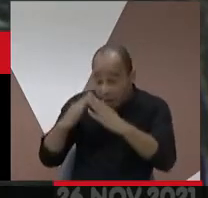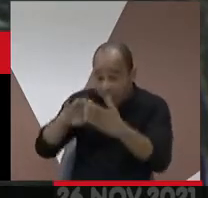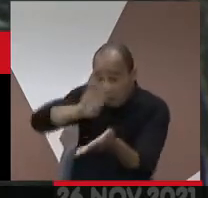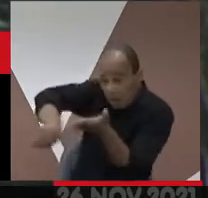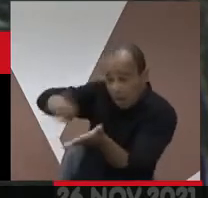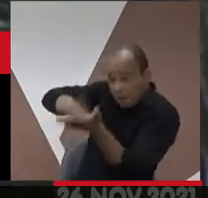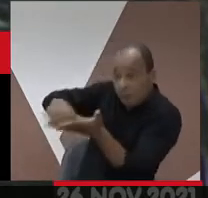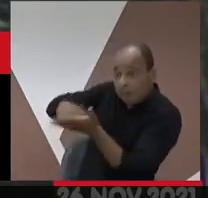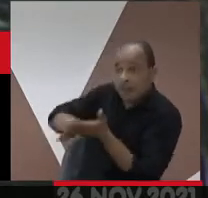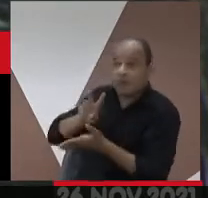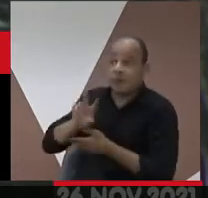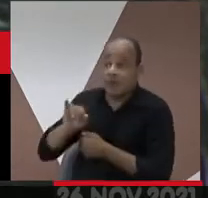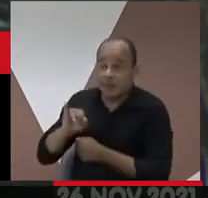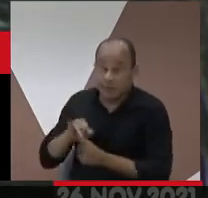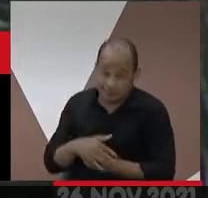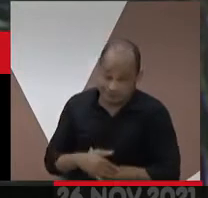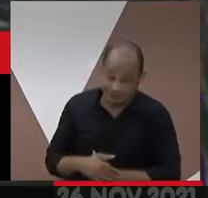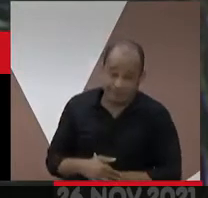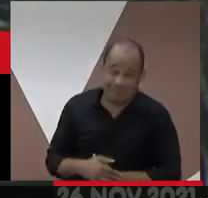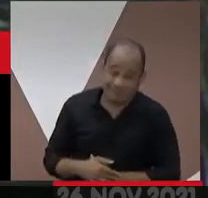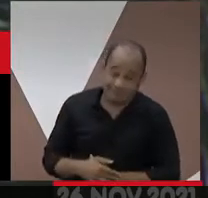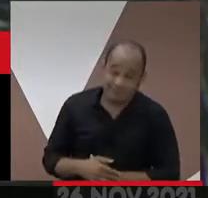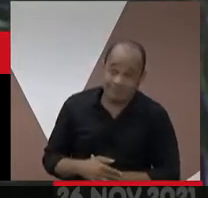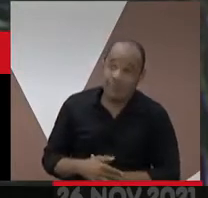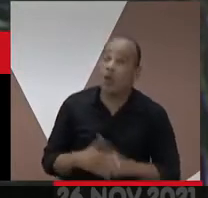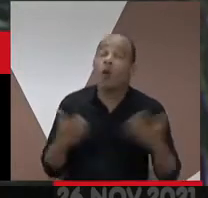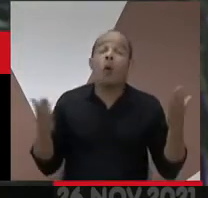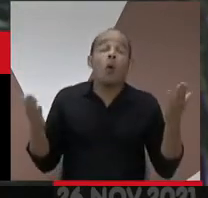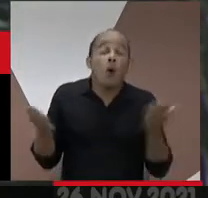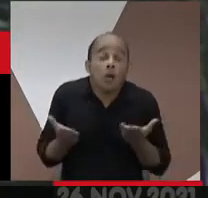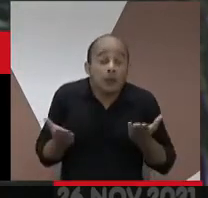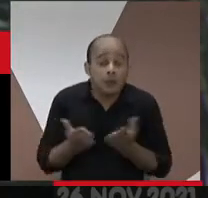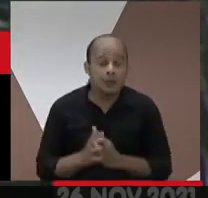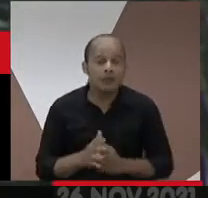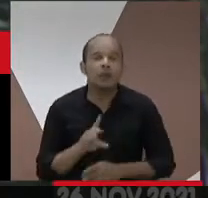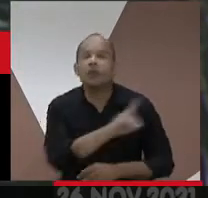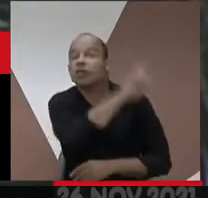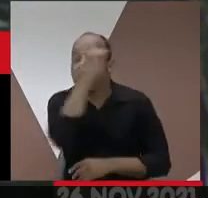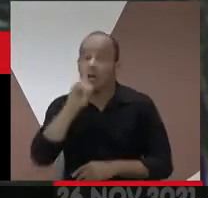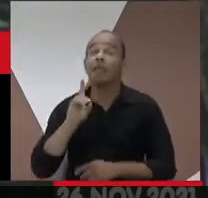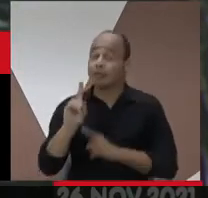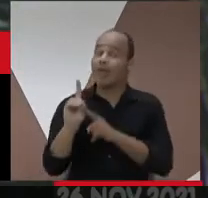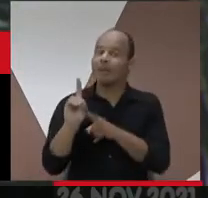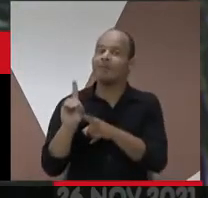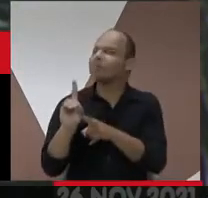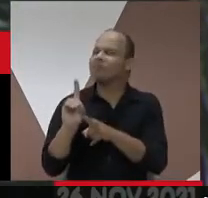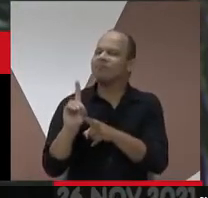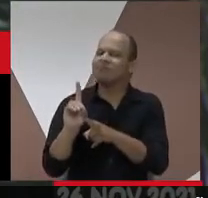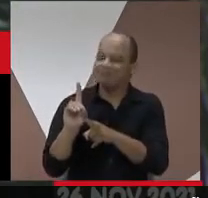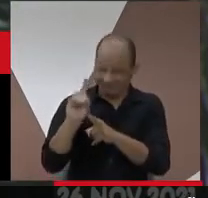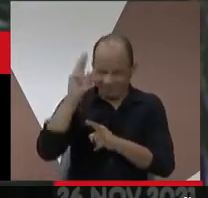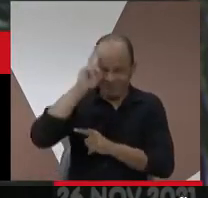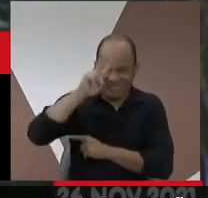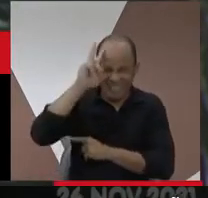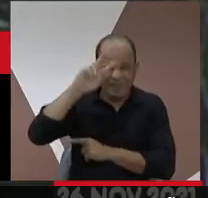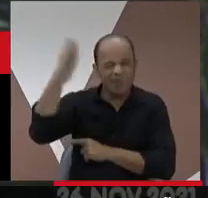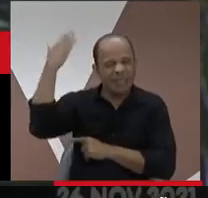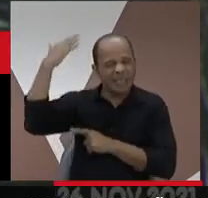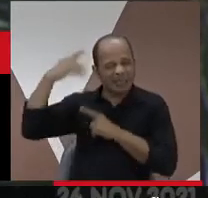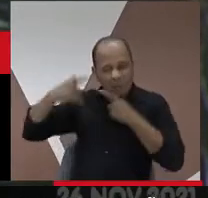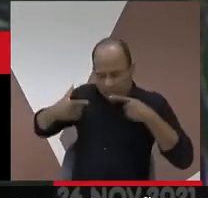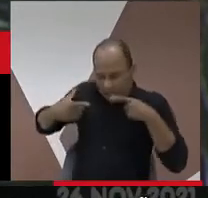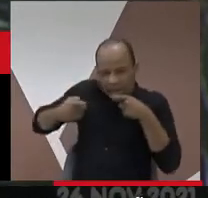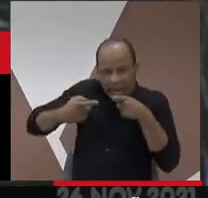D. O dia D foi quando as tropas aliadas, durante a Segunda Guerra Mundial, chegaram na Europa,